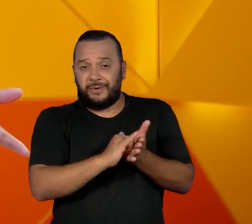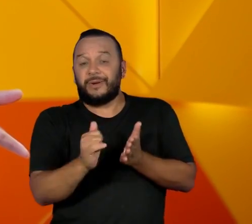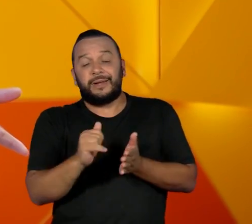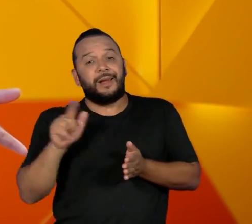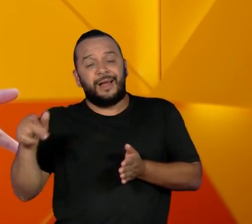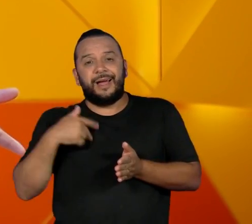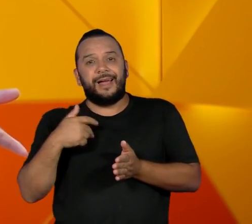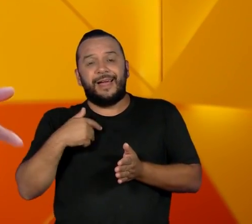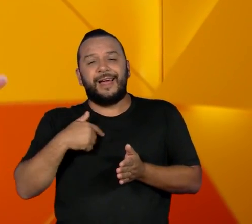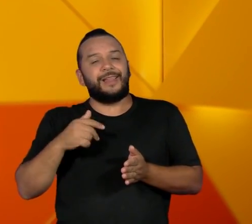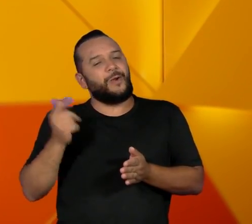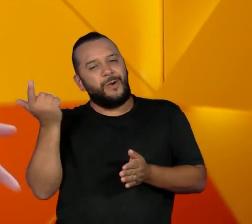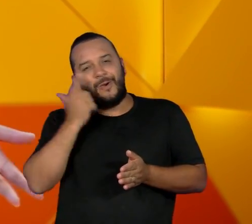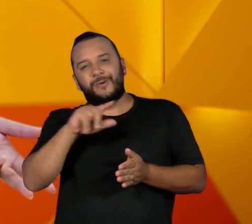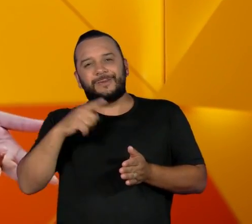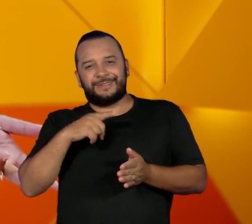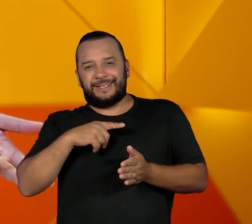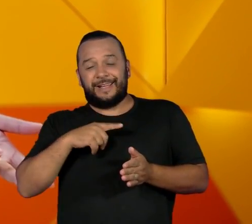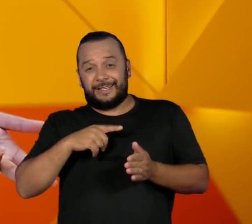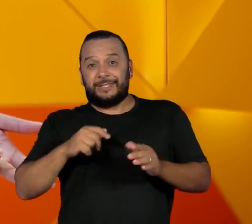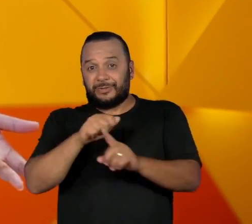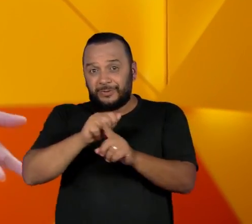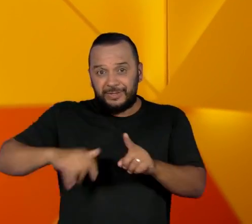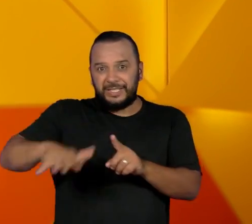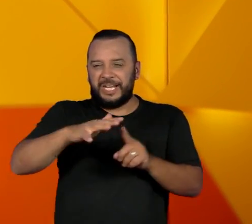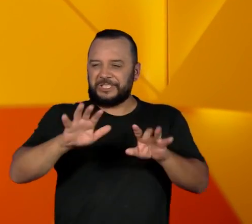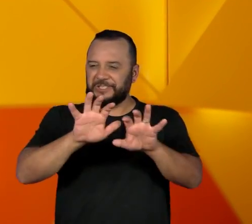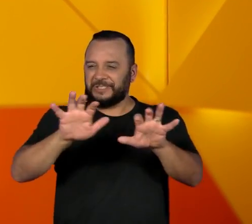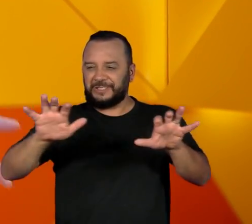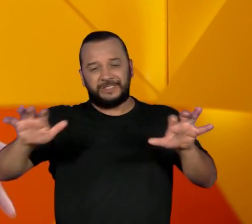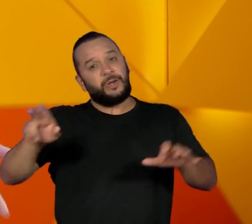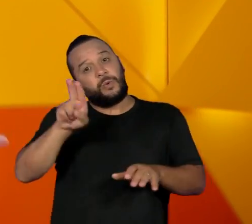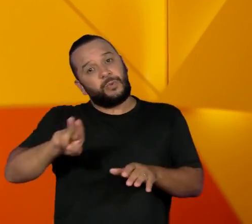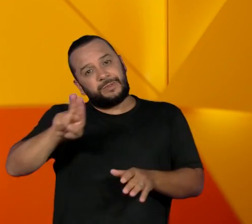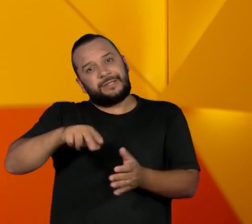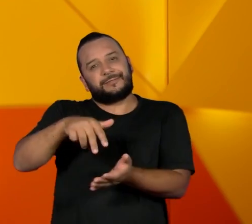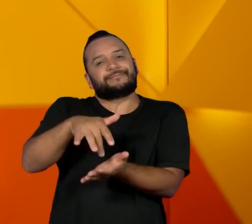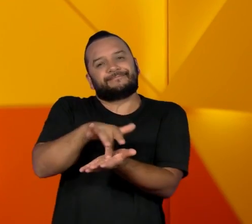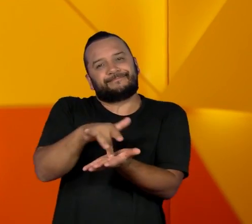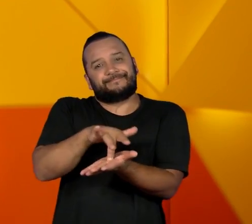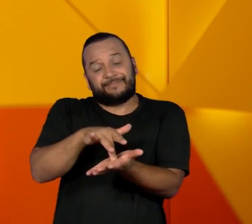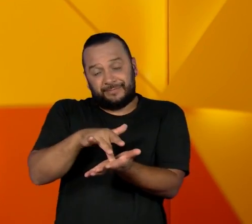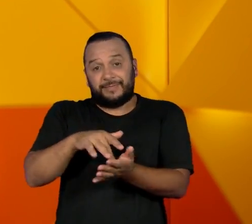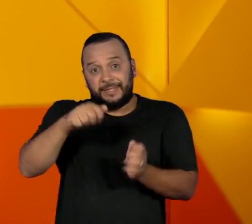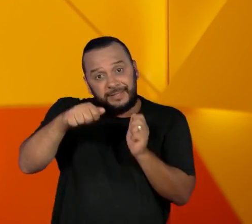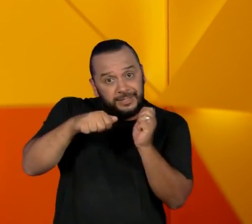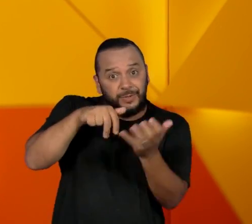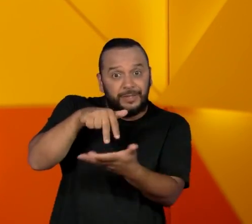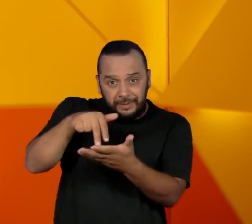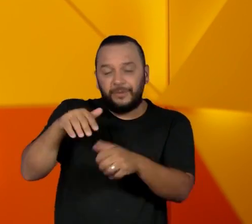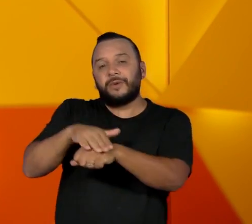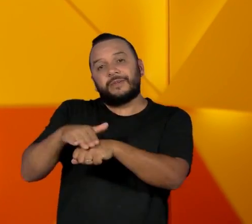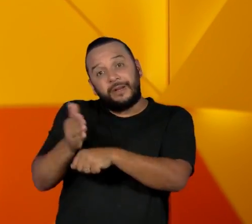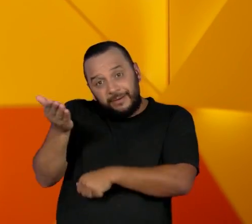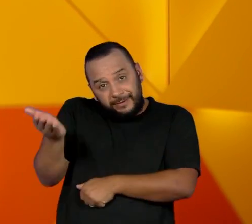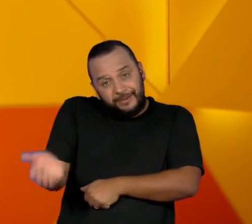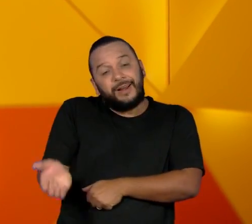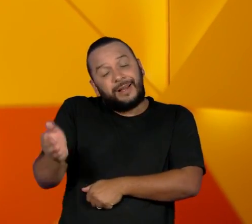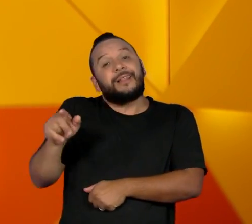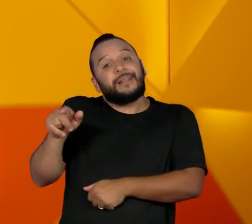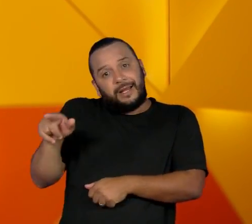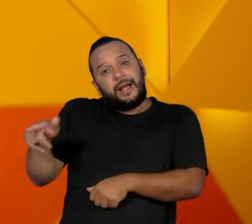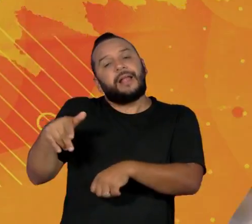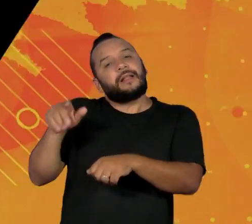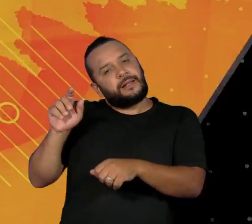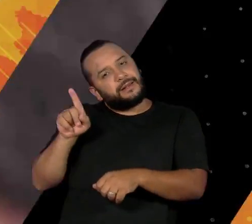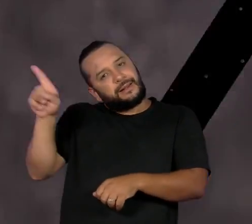suas sapatilhas. E nós, do Estação Livre, fomos conversar com ela na sua passagem em Salvador para o lançamento do seu novo